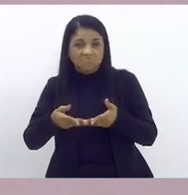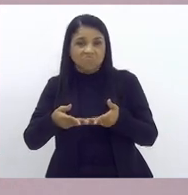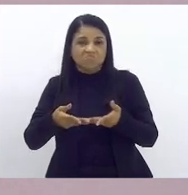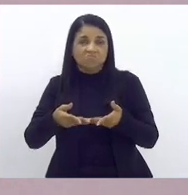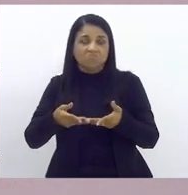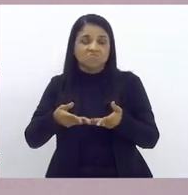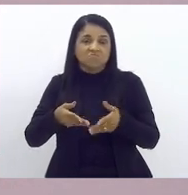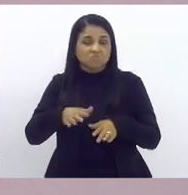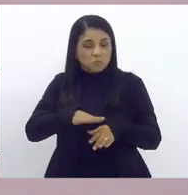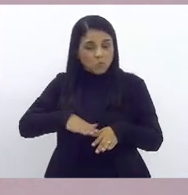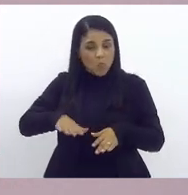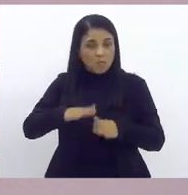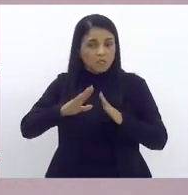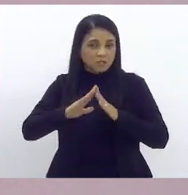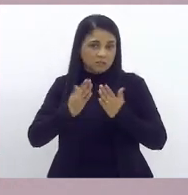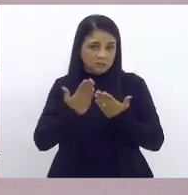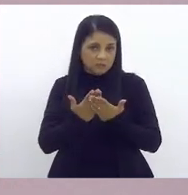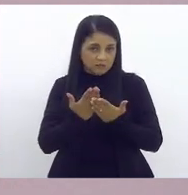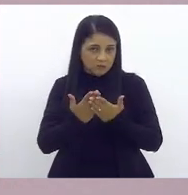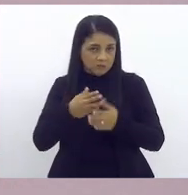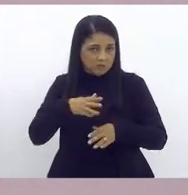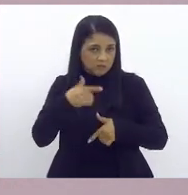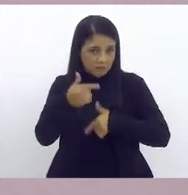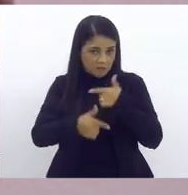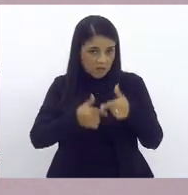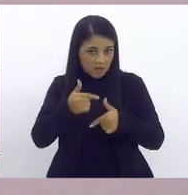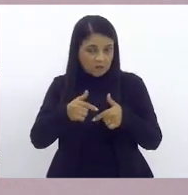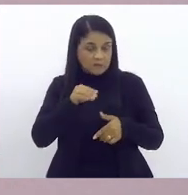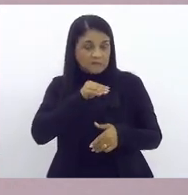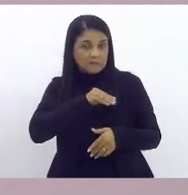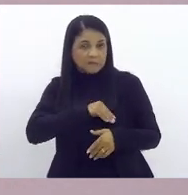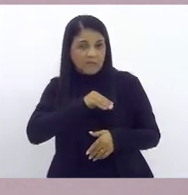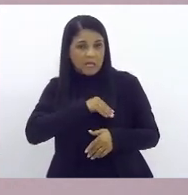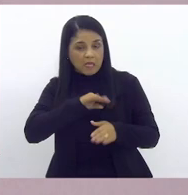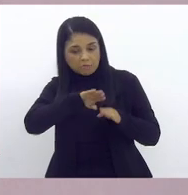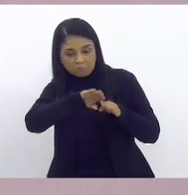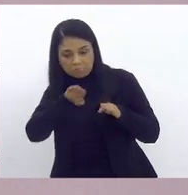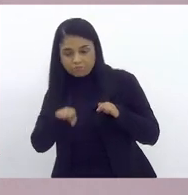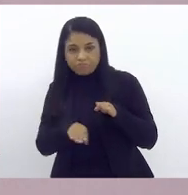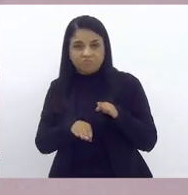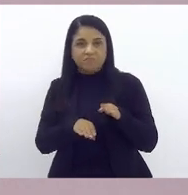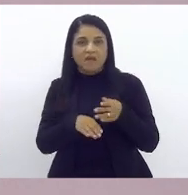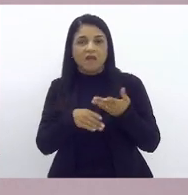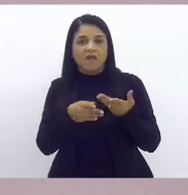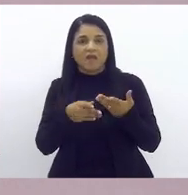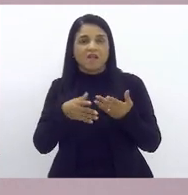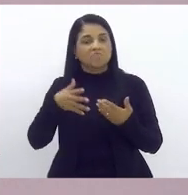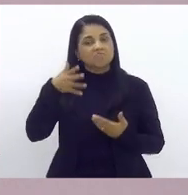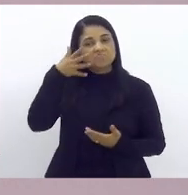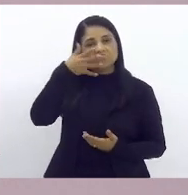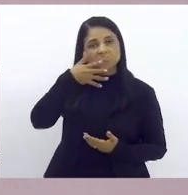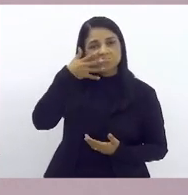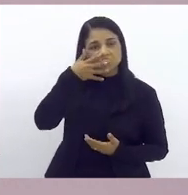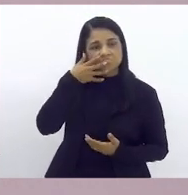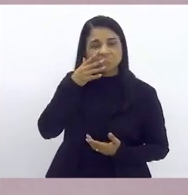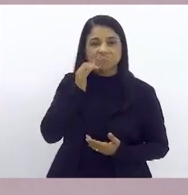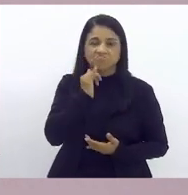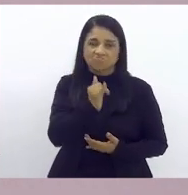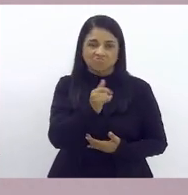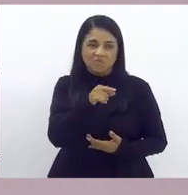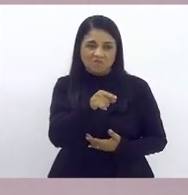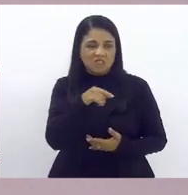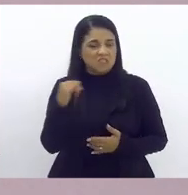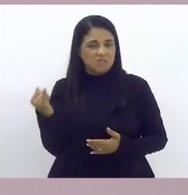as condições precárias de trabalho, o salário ínfimo, aquelas falas de que elas não